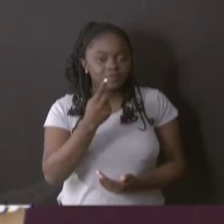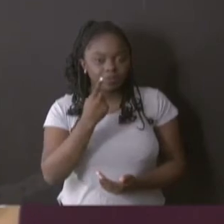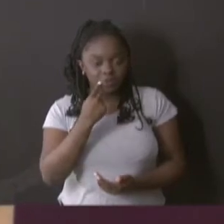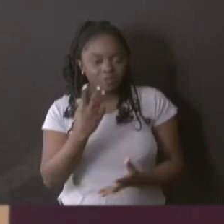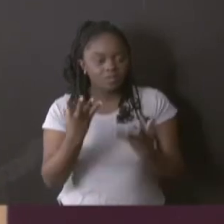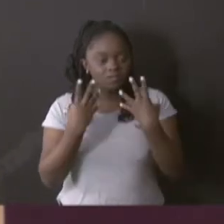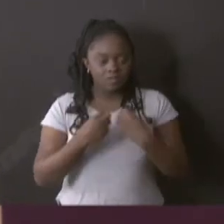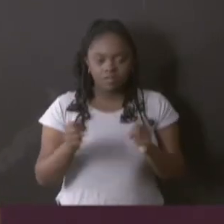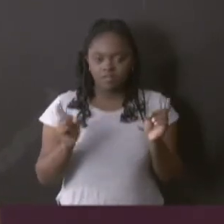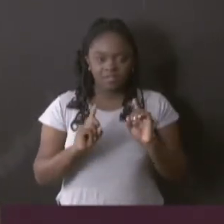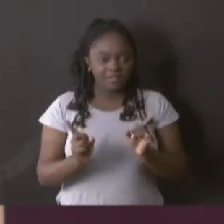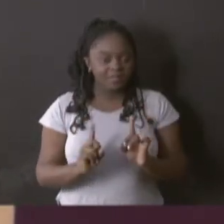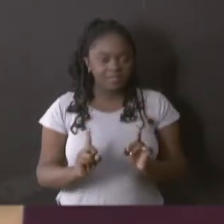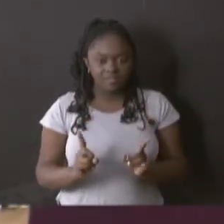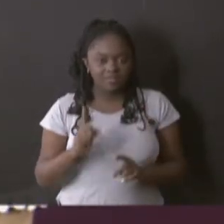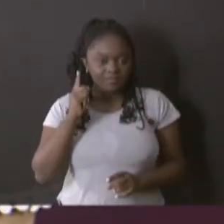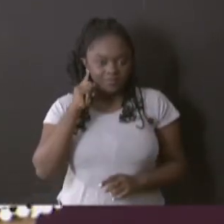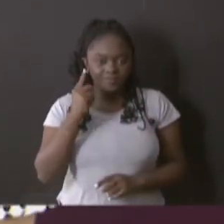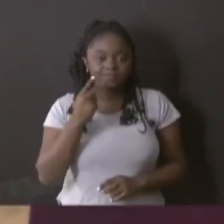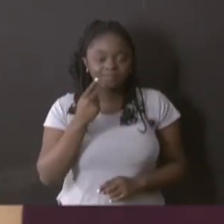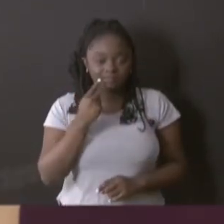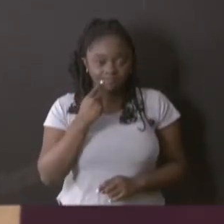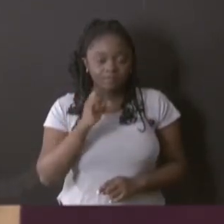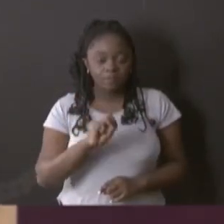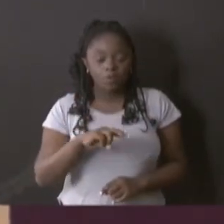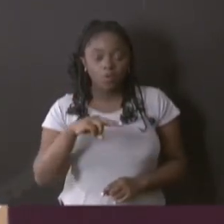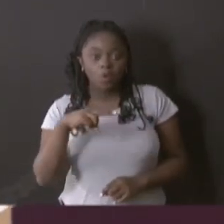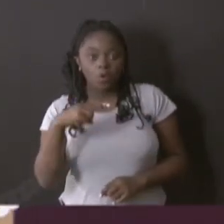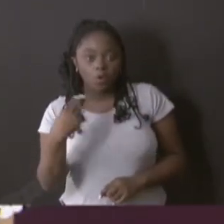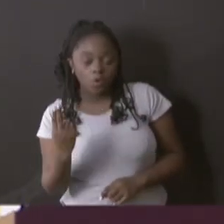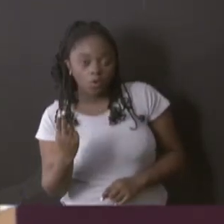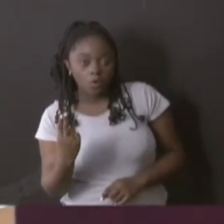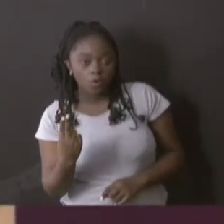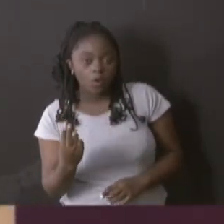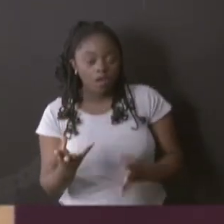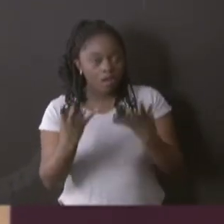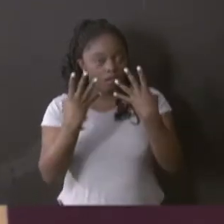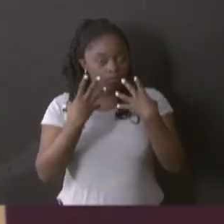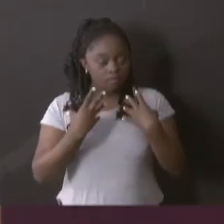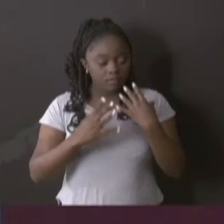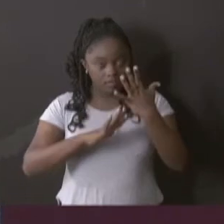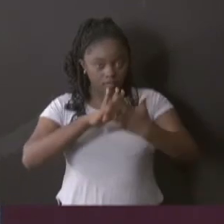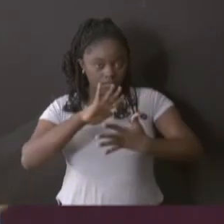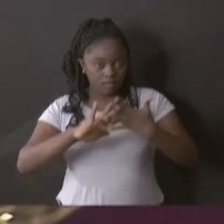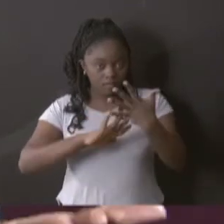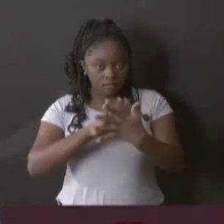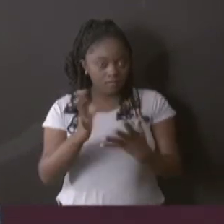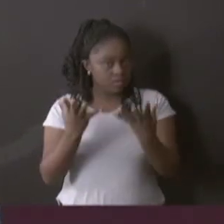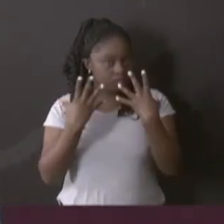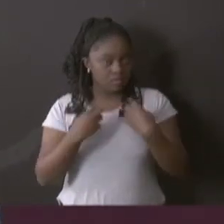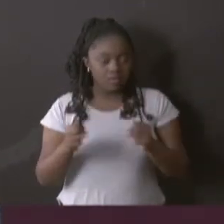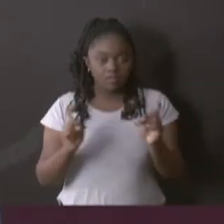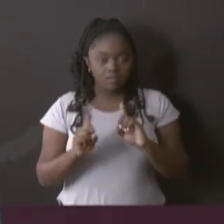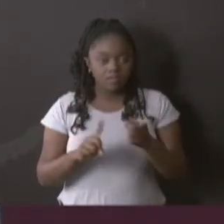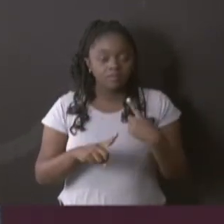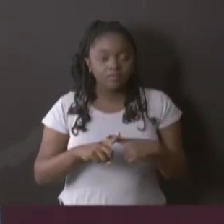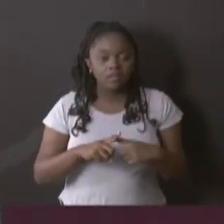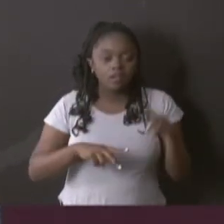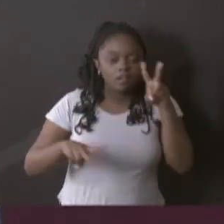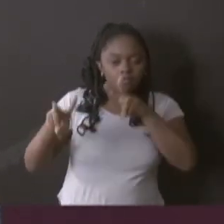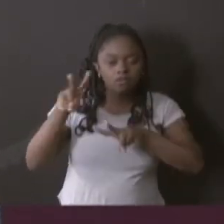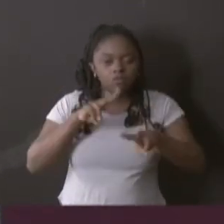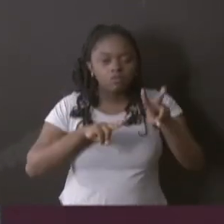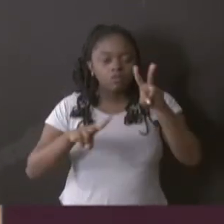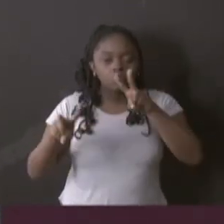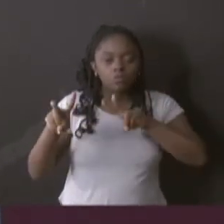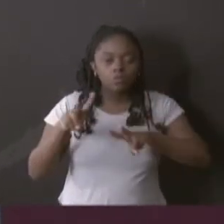Não aceitam a surdez, ou não aceita a língua de sinais porque é uma coisa visual. Todo